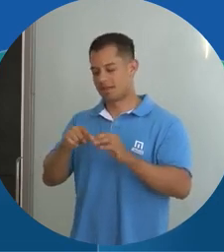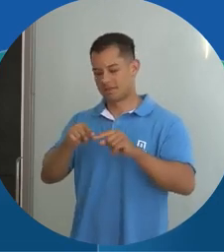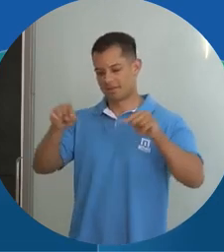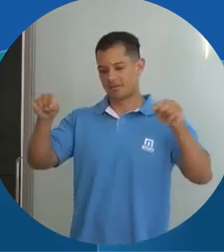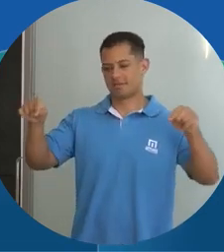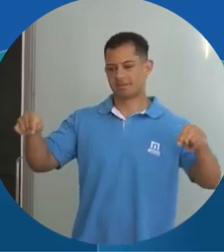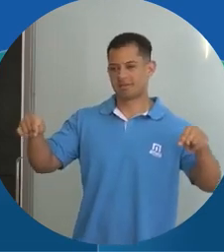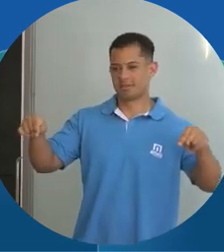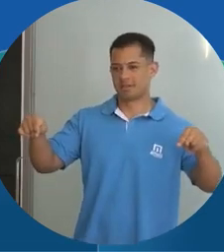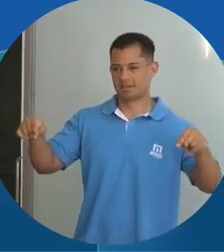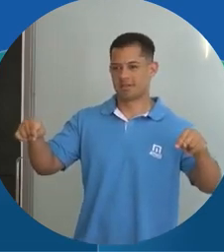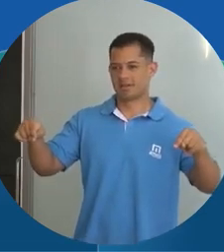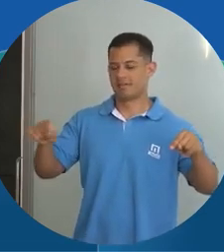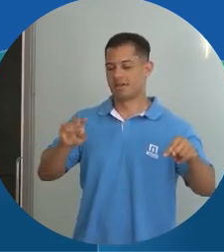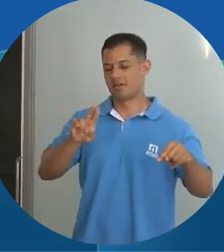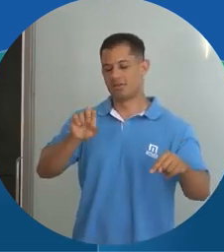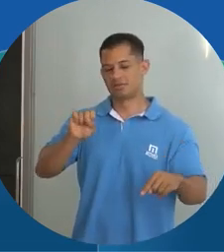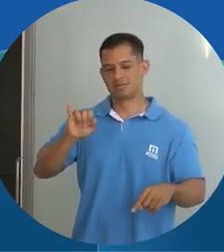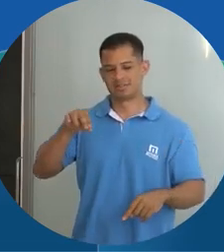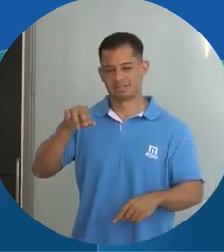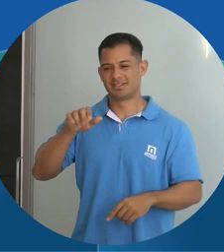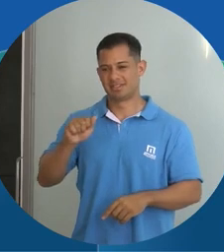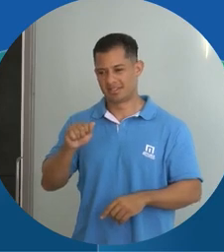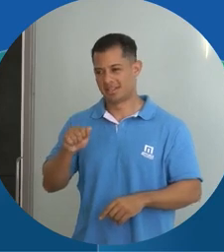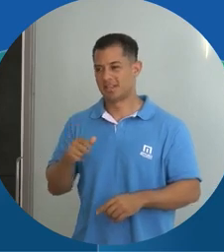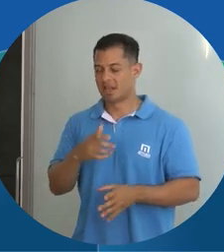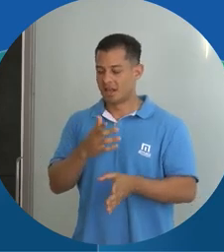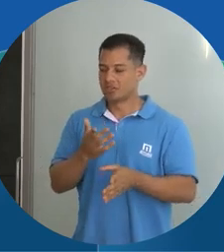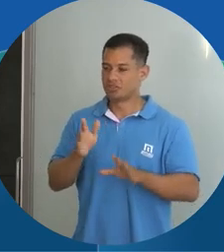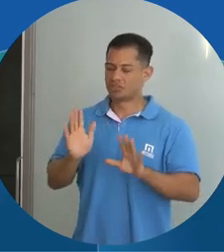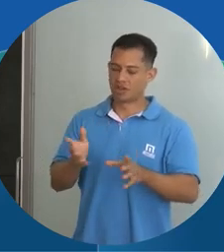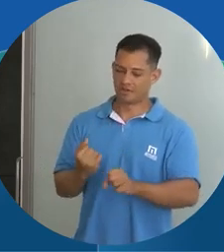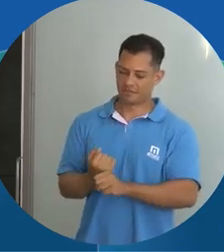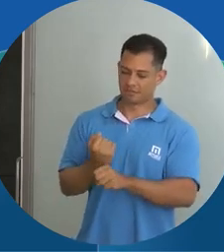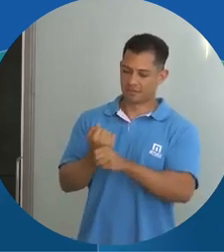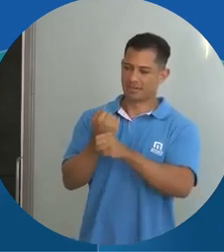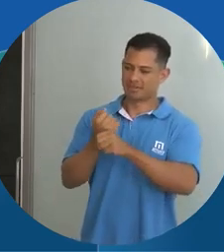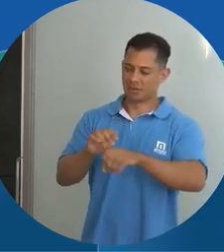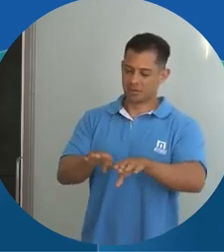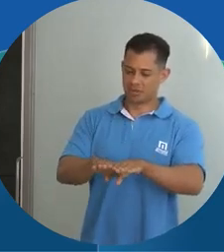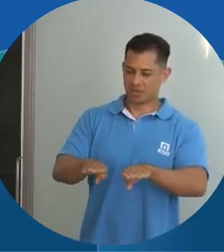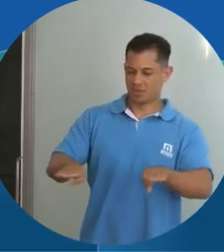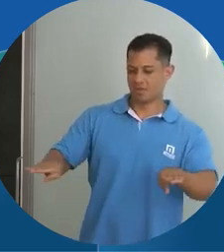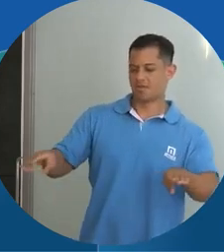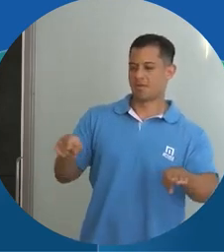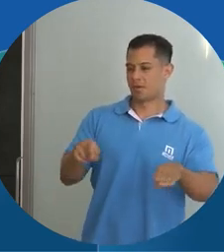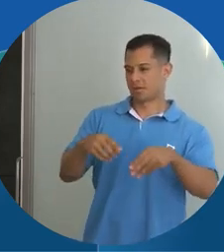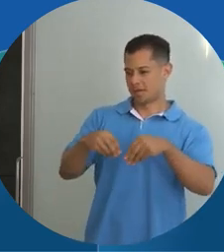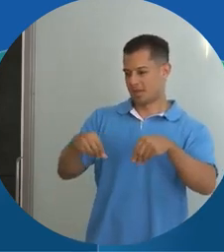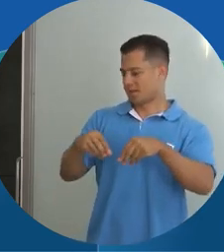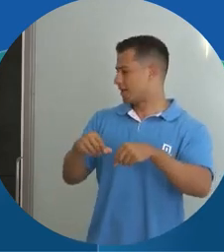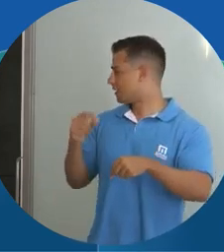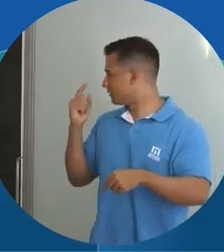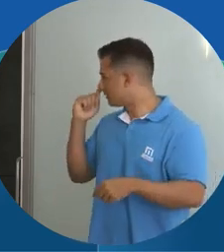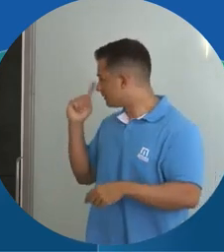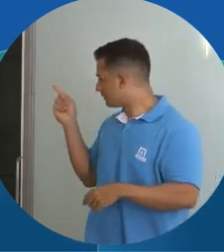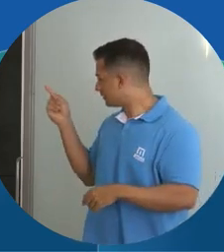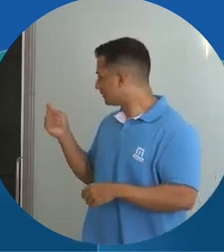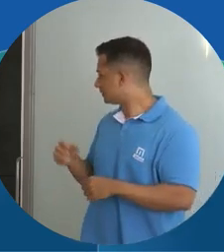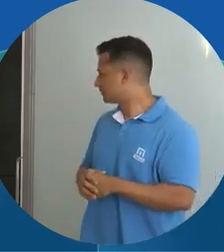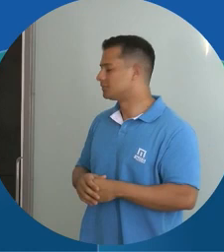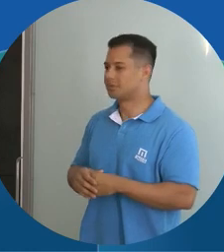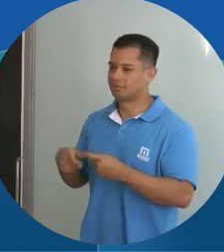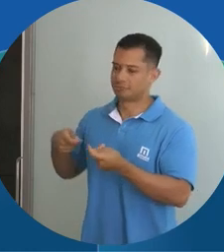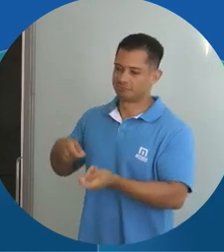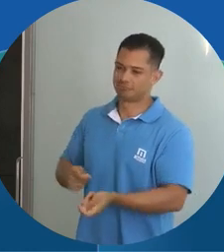usina, cuja fundação já estava nesse nível onde é o terreno. Então, isso tudo aqui foi escavado. E a